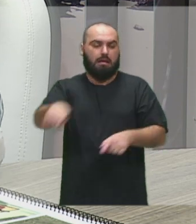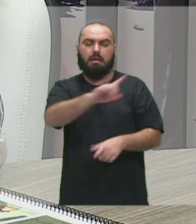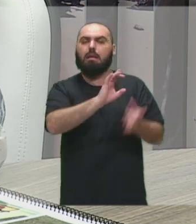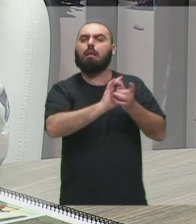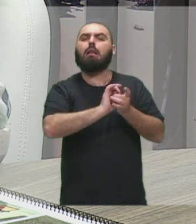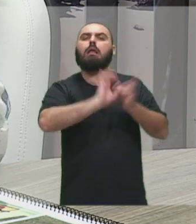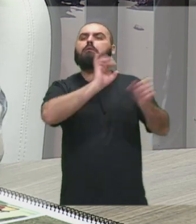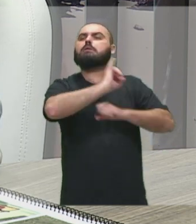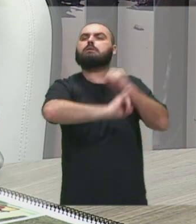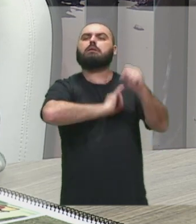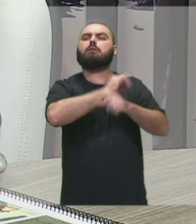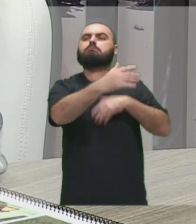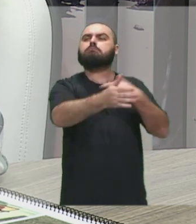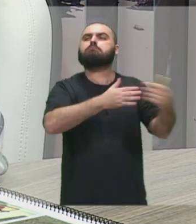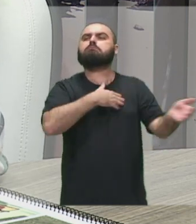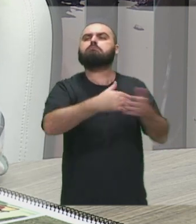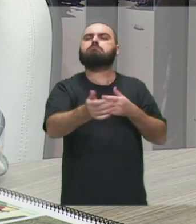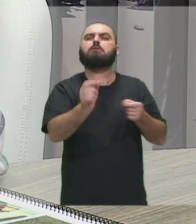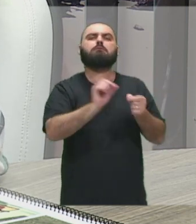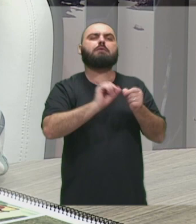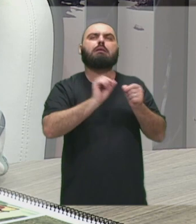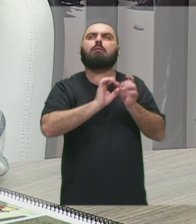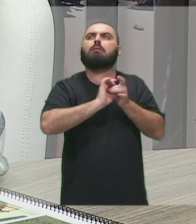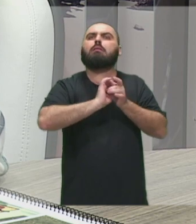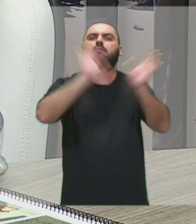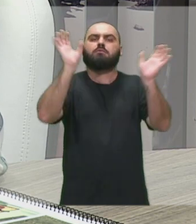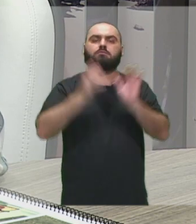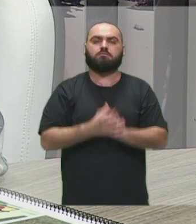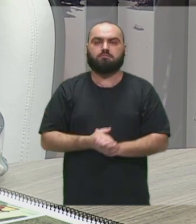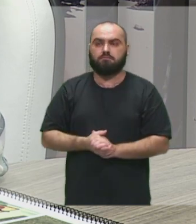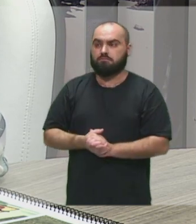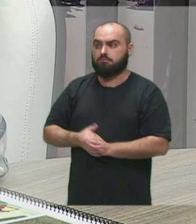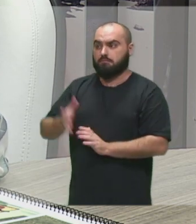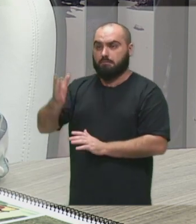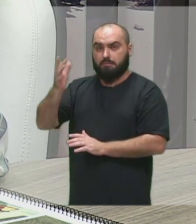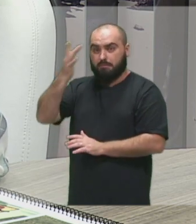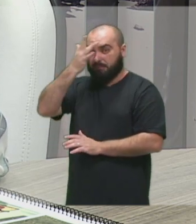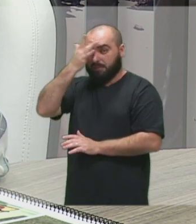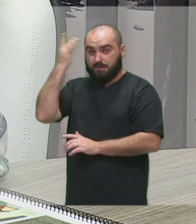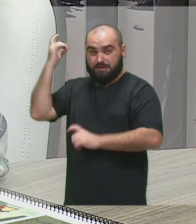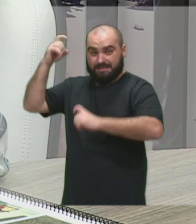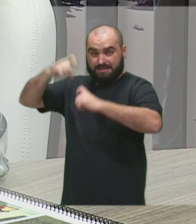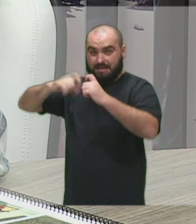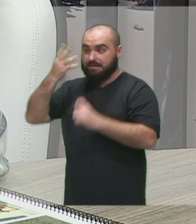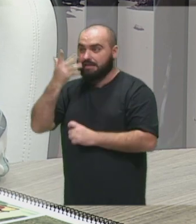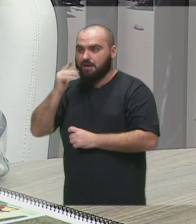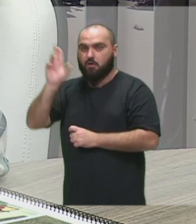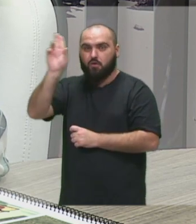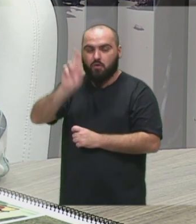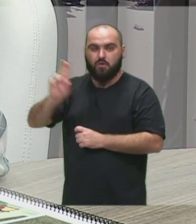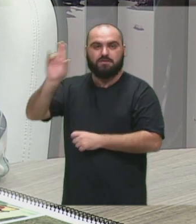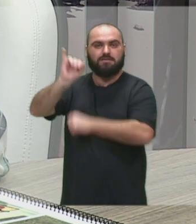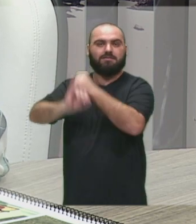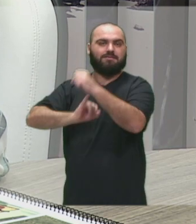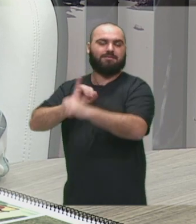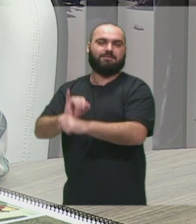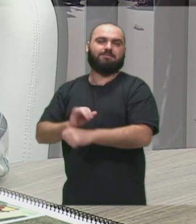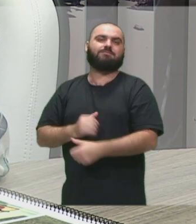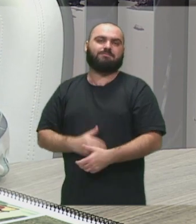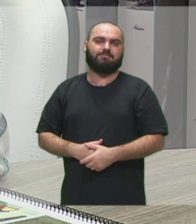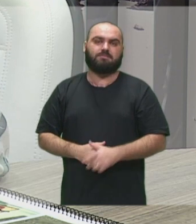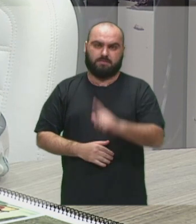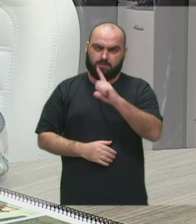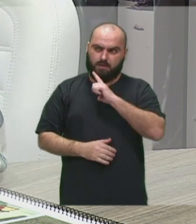na internet, fazendo o que eles querem. E os pedófilos usam a internet. Nós temos